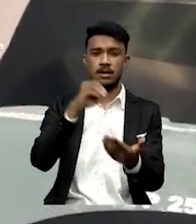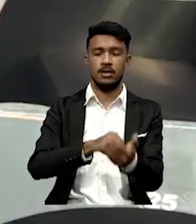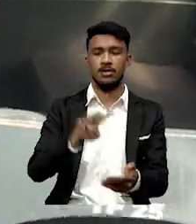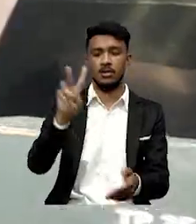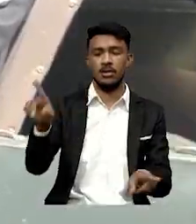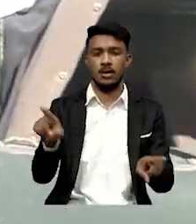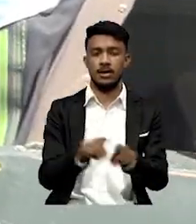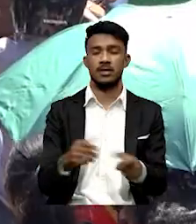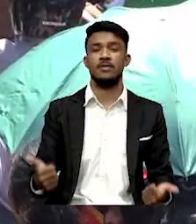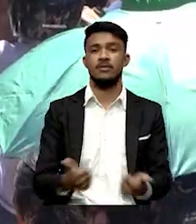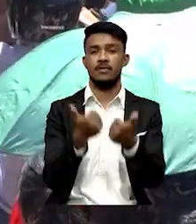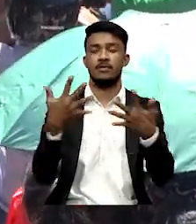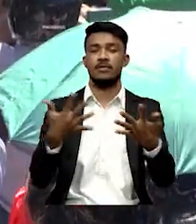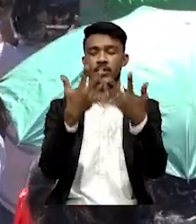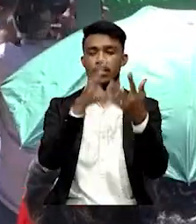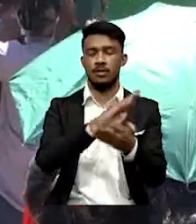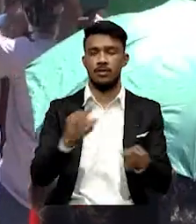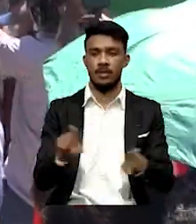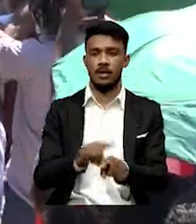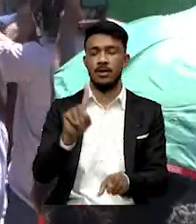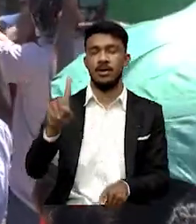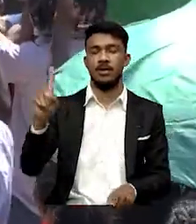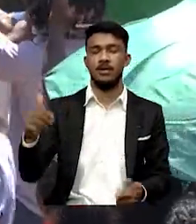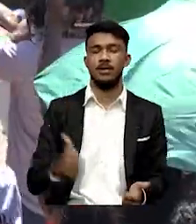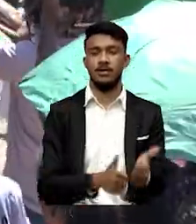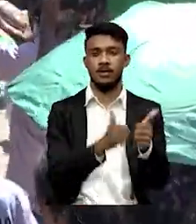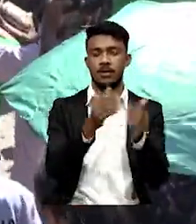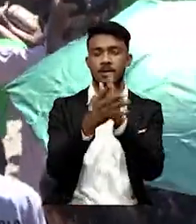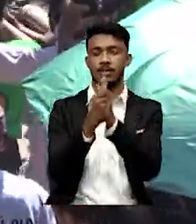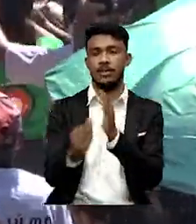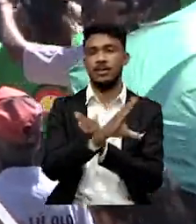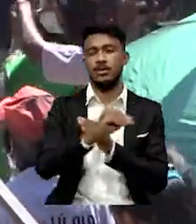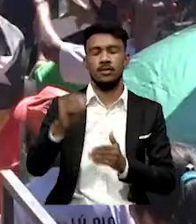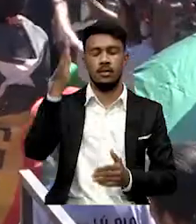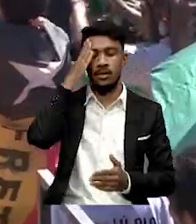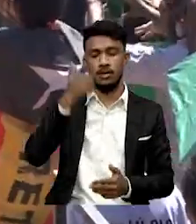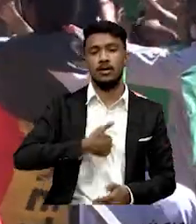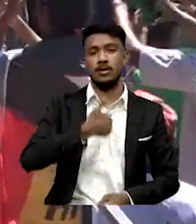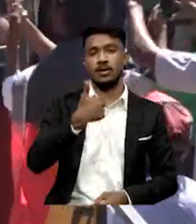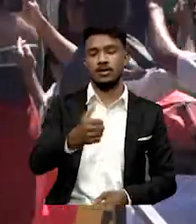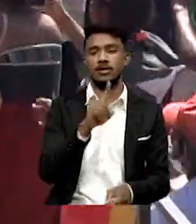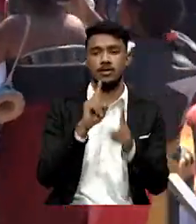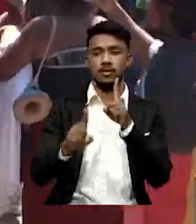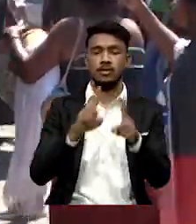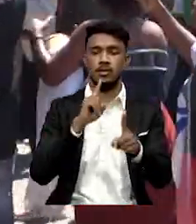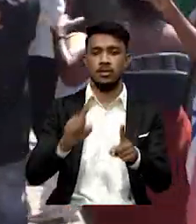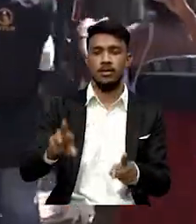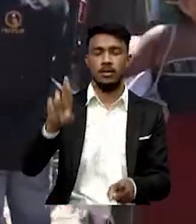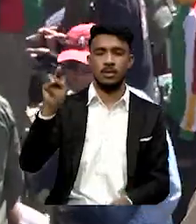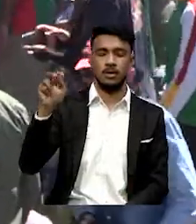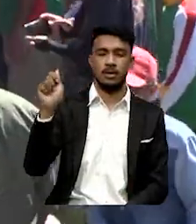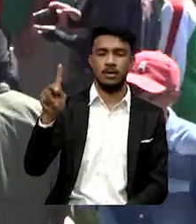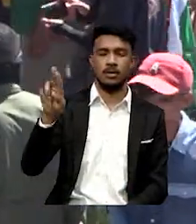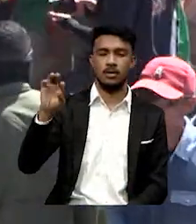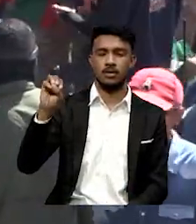Hanesan Futumano, mebe tá o candidato Idida, turne capacidade no experiência RASIC. Porta-voz setor 1 na Croma, Zil